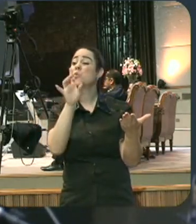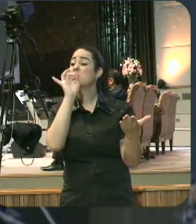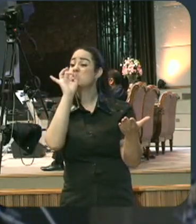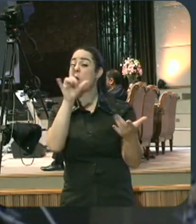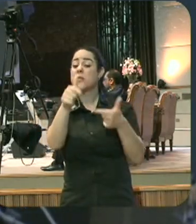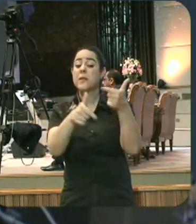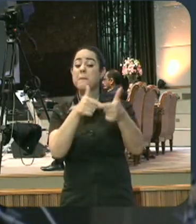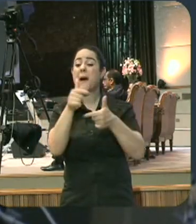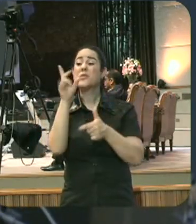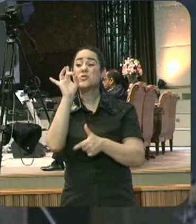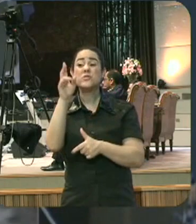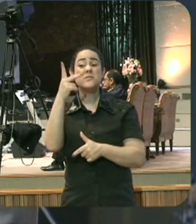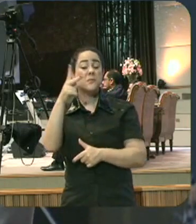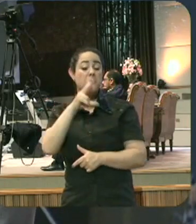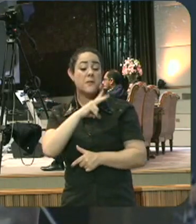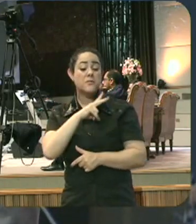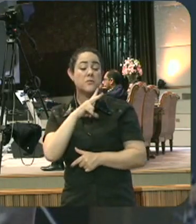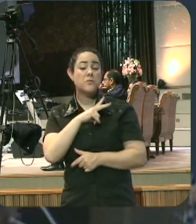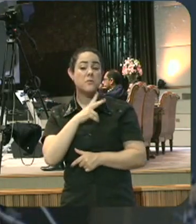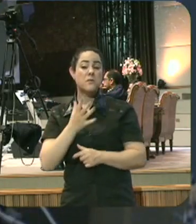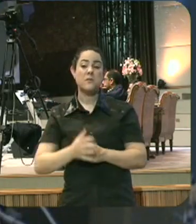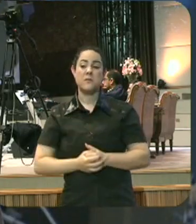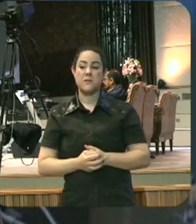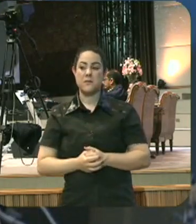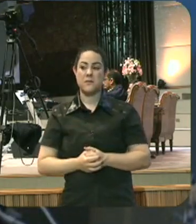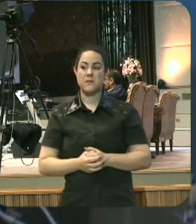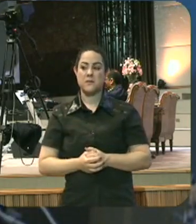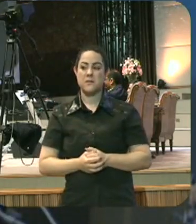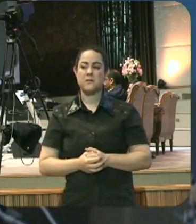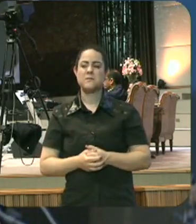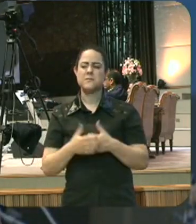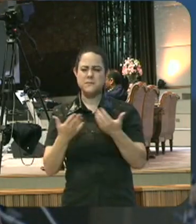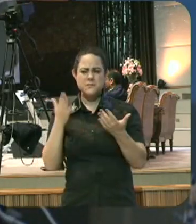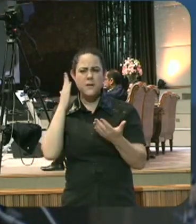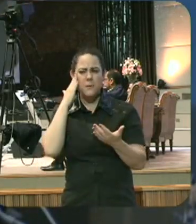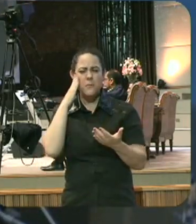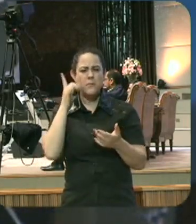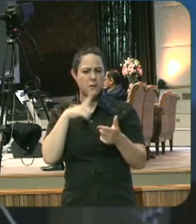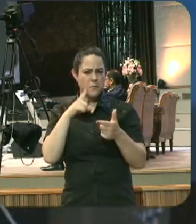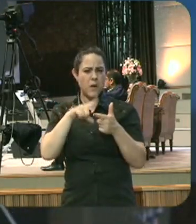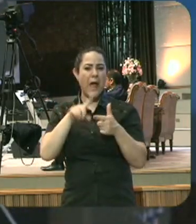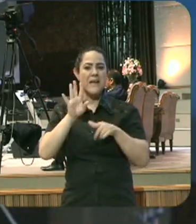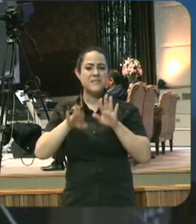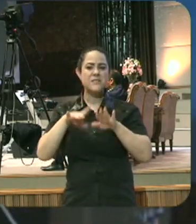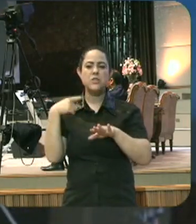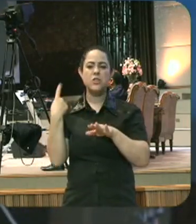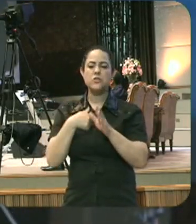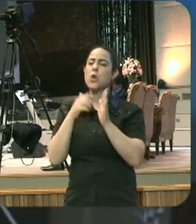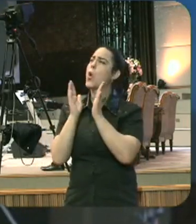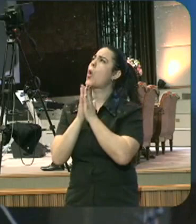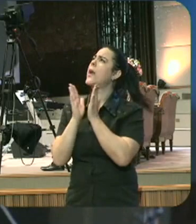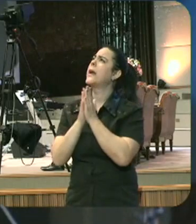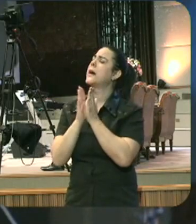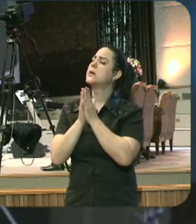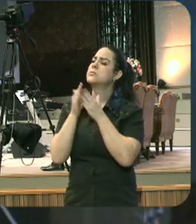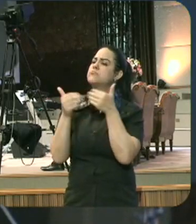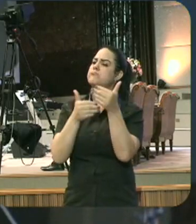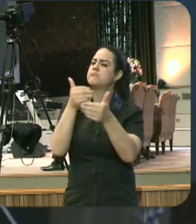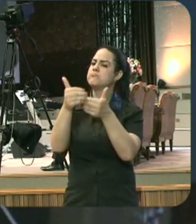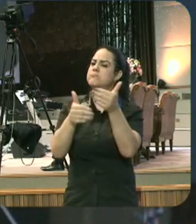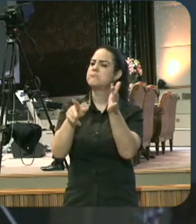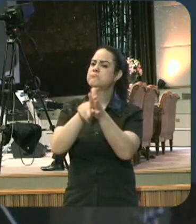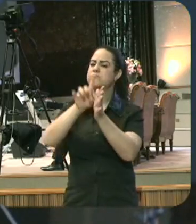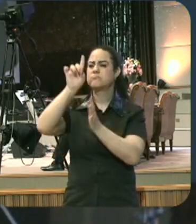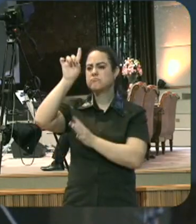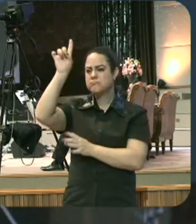que está diante de você? Sabe qual é o grande problema? É que às vezes a gente está orando nos processos de Deus,